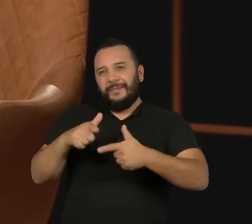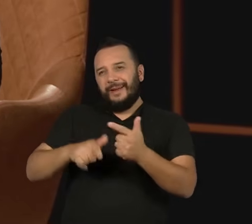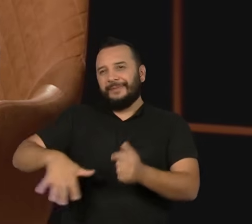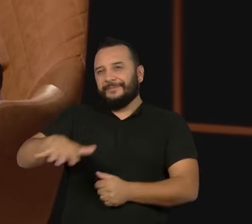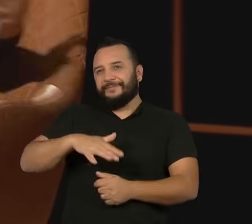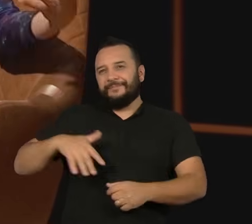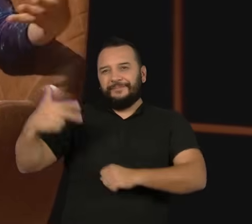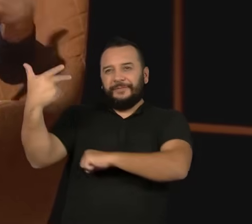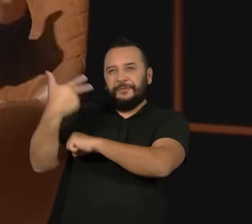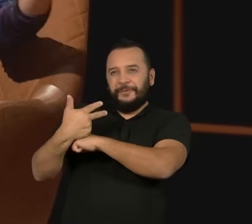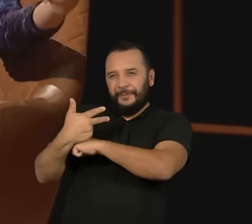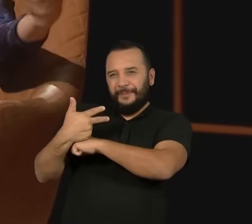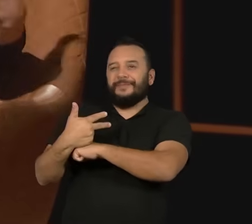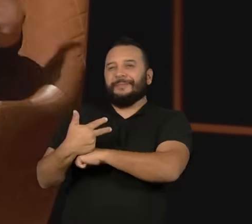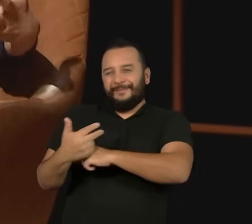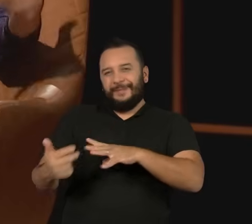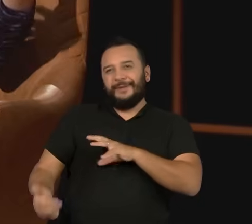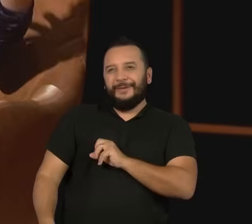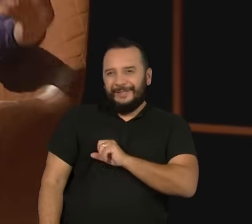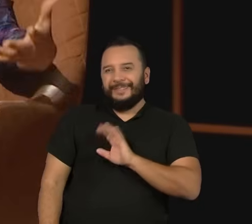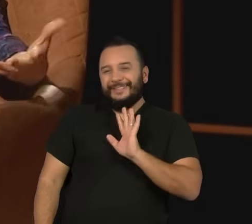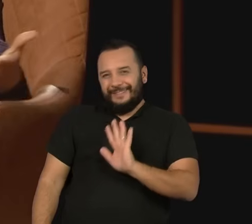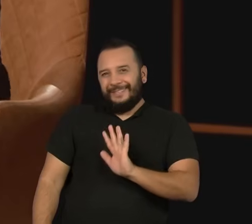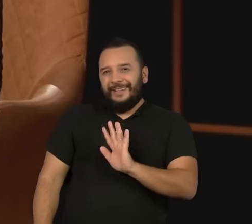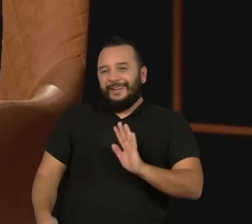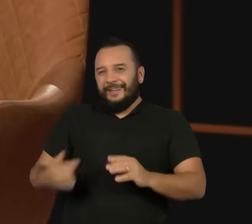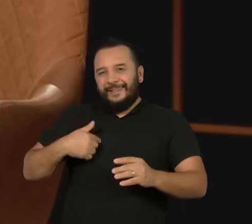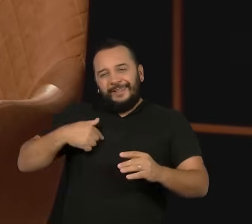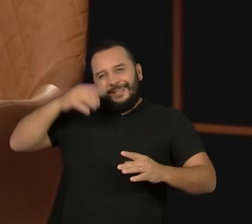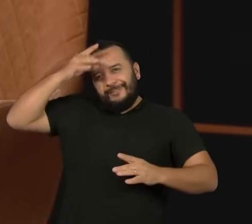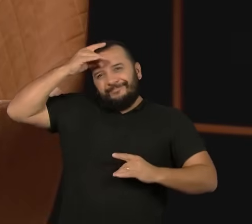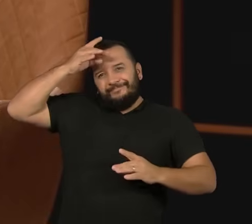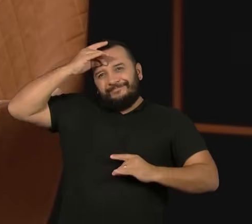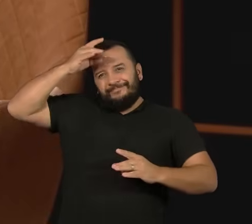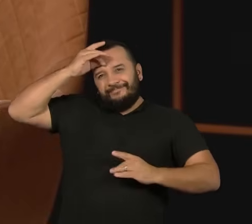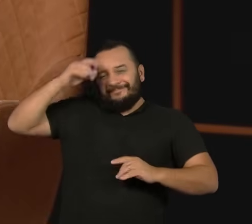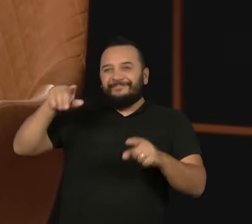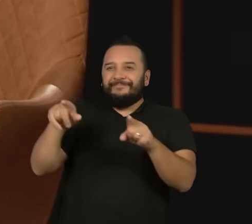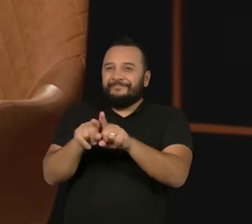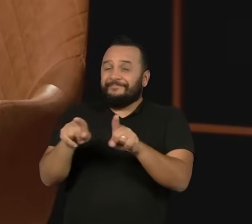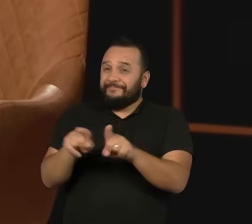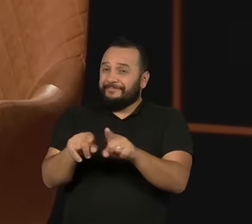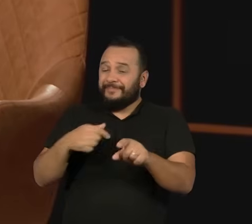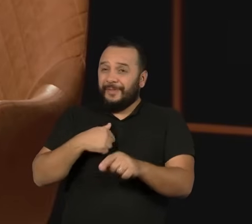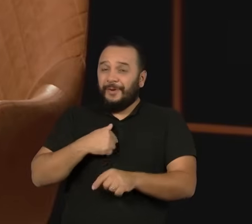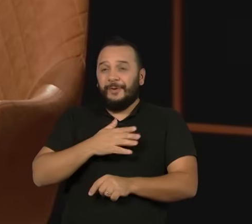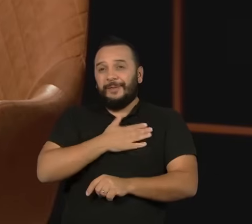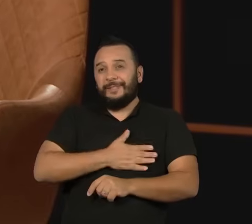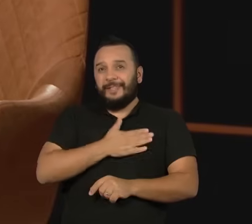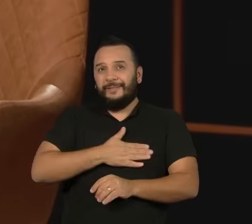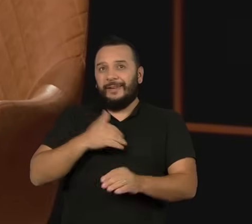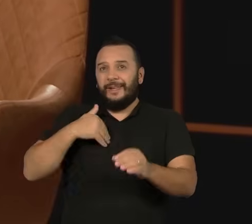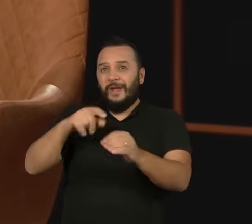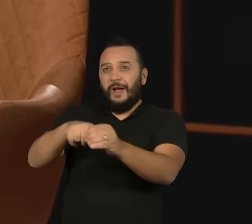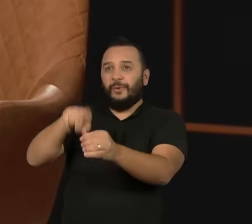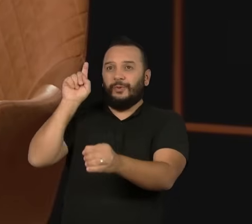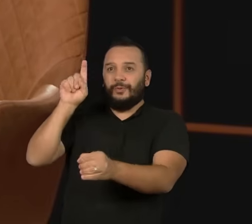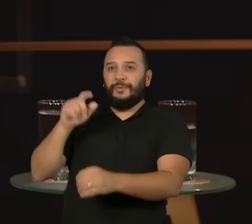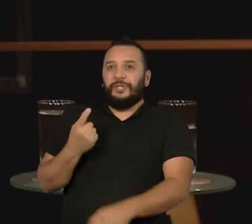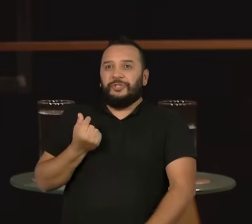de filmar, daquela coisa já de representar, de certa forma. E gostava muito dessa minha autonomia de ganhar o meu